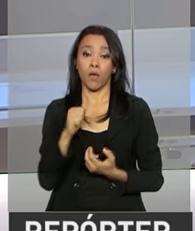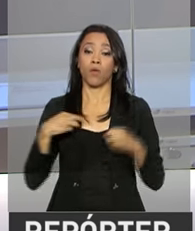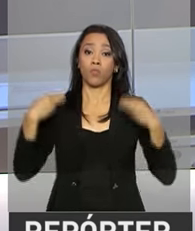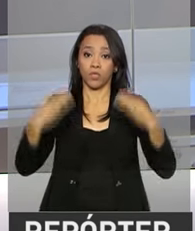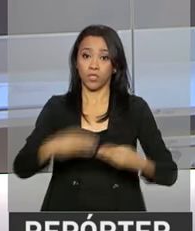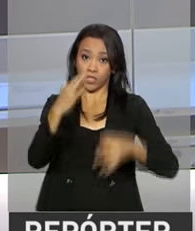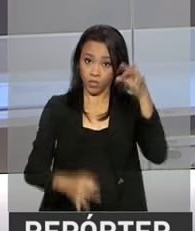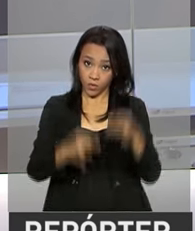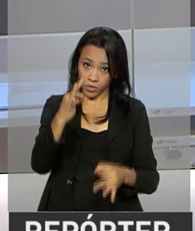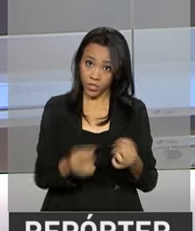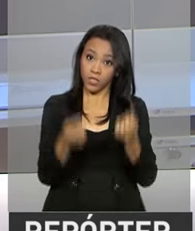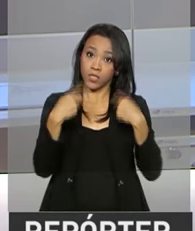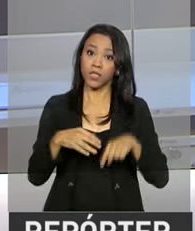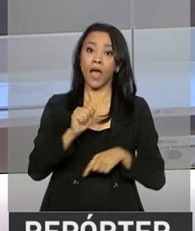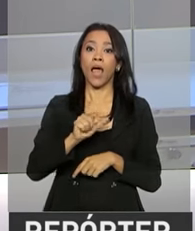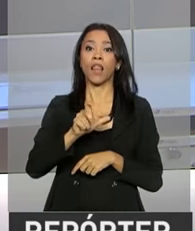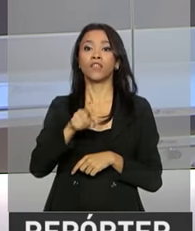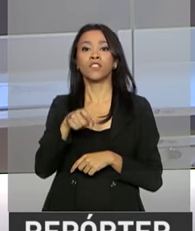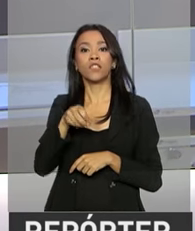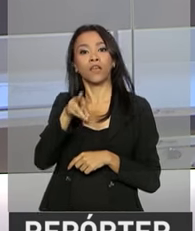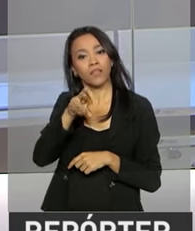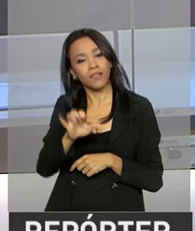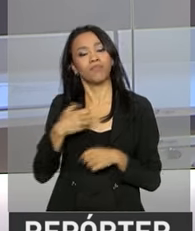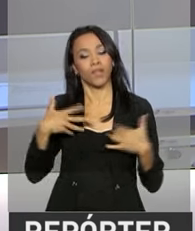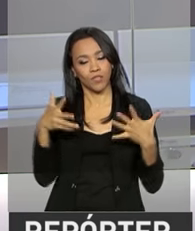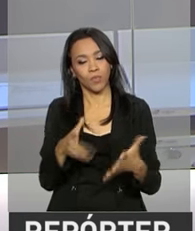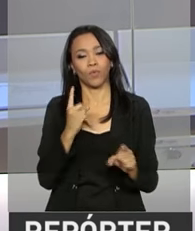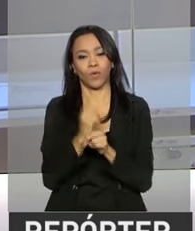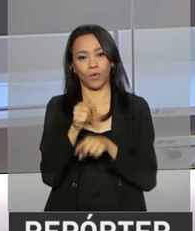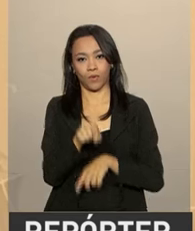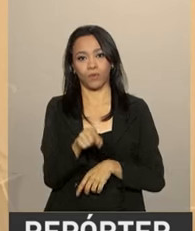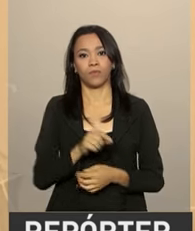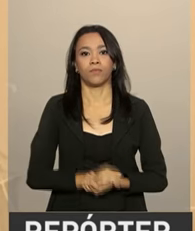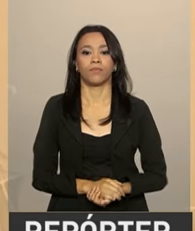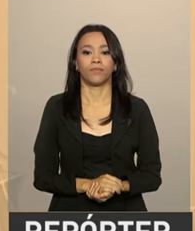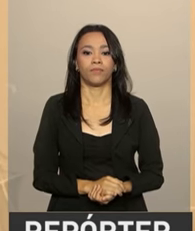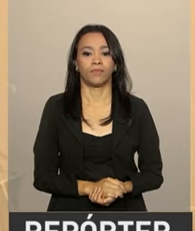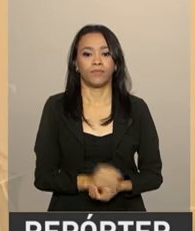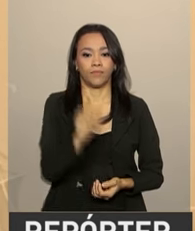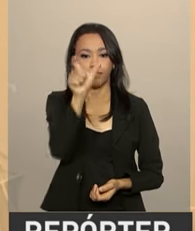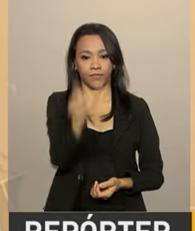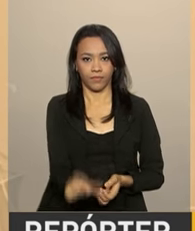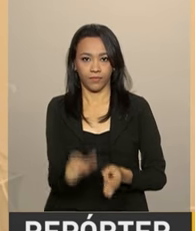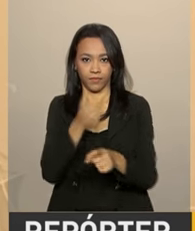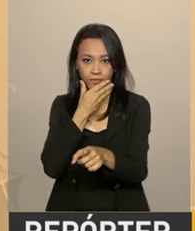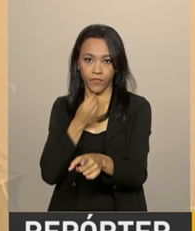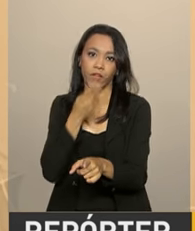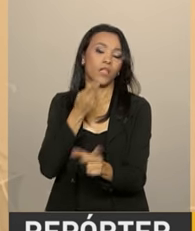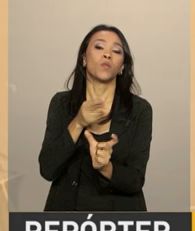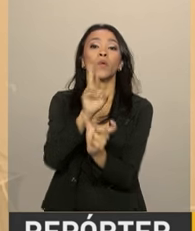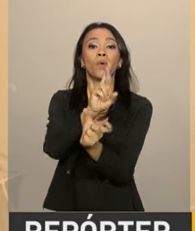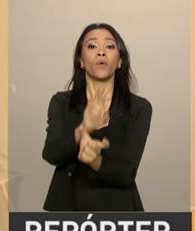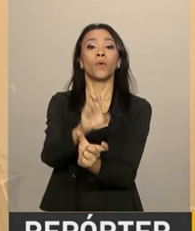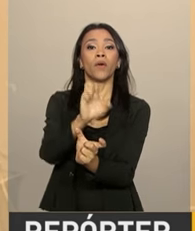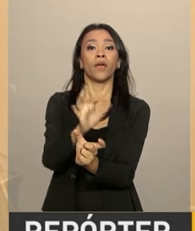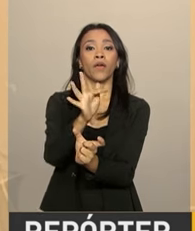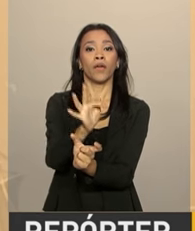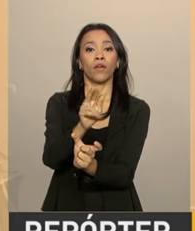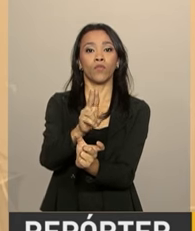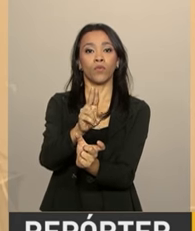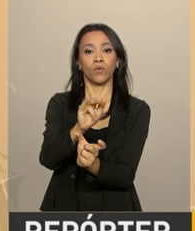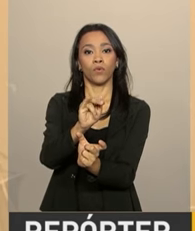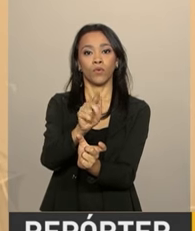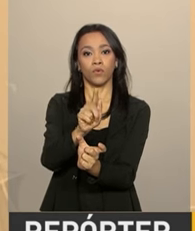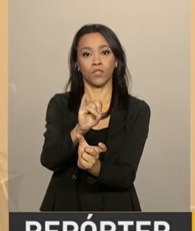Justiça e Cidadania, Alexandre de Moraes, participou do encontro. O refugiado, ao procurar